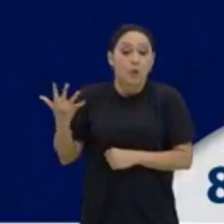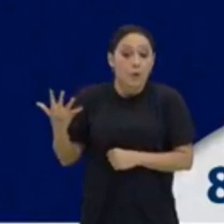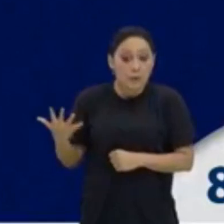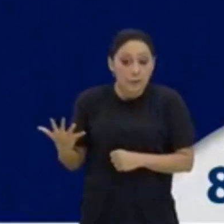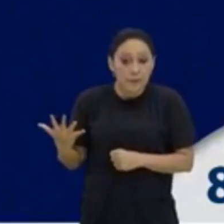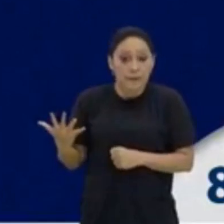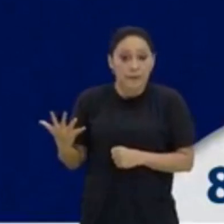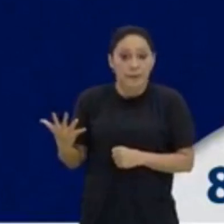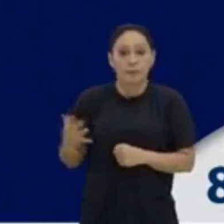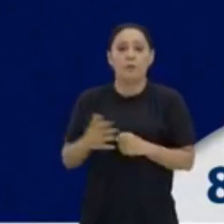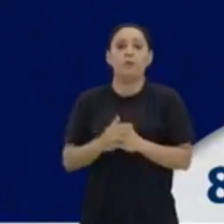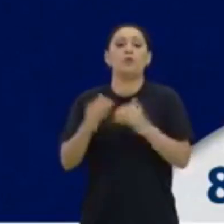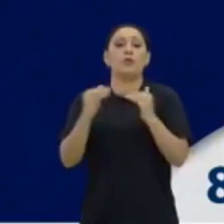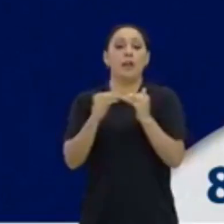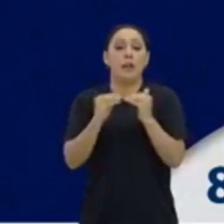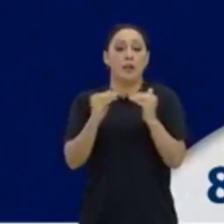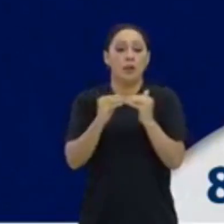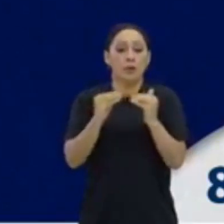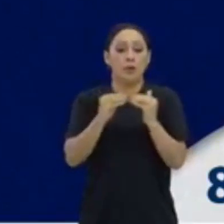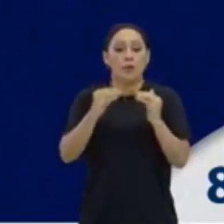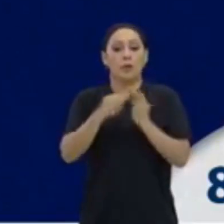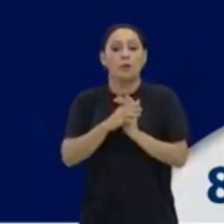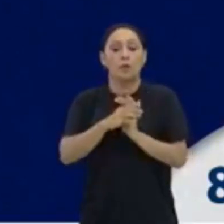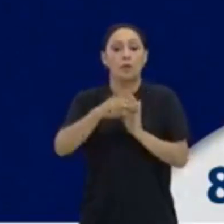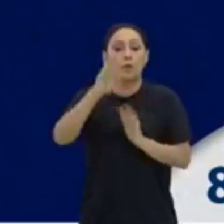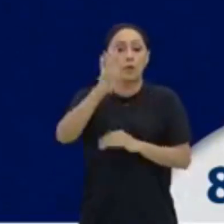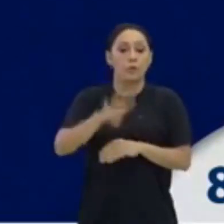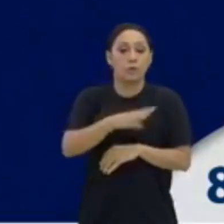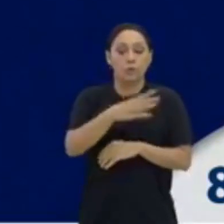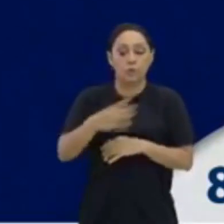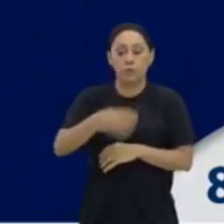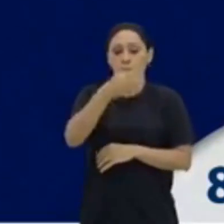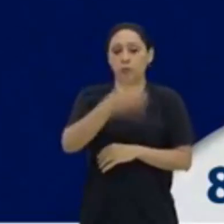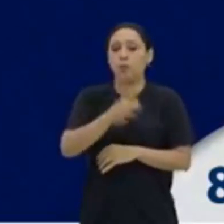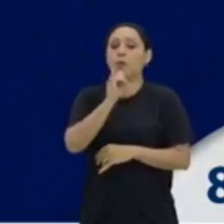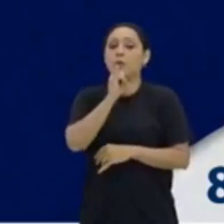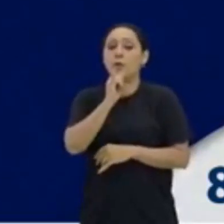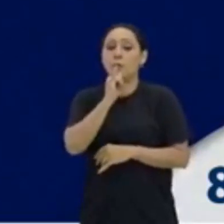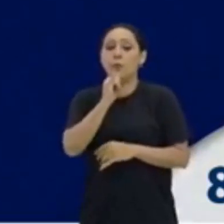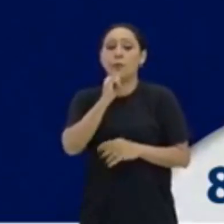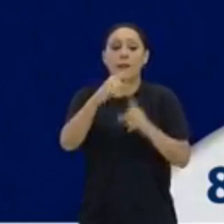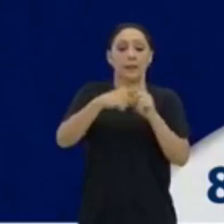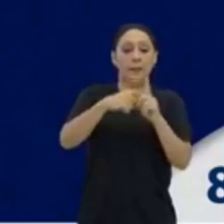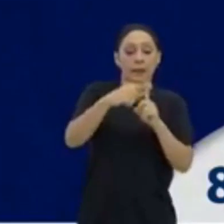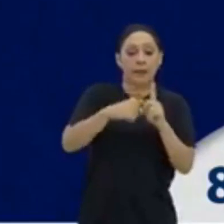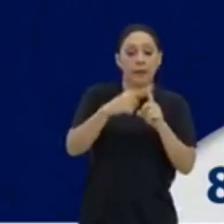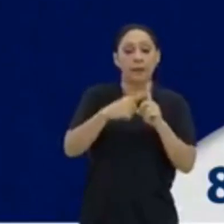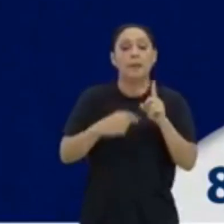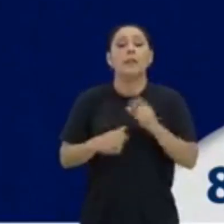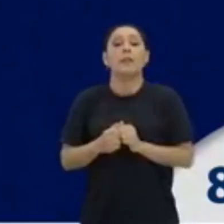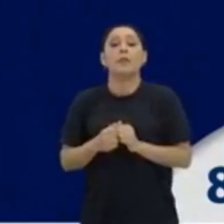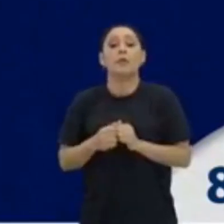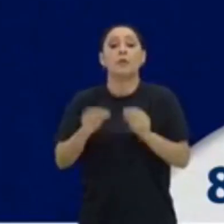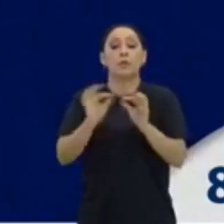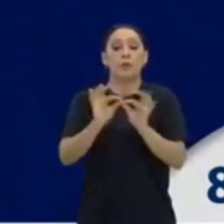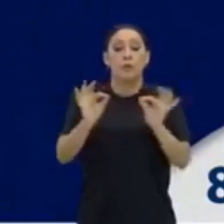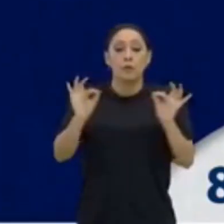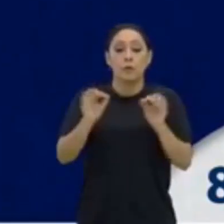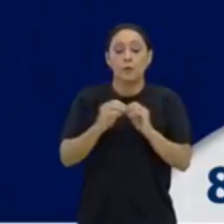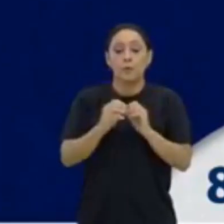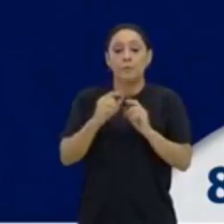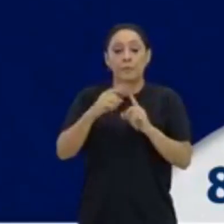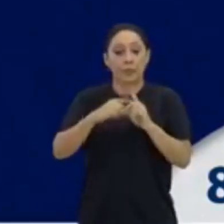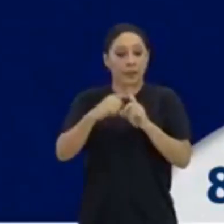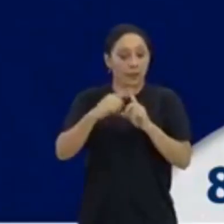quantificado de acordo com uma escala padronizada. Exemplo, a temperatura, como vocês viram aí, não é? Nos slides